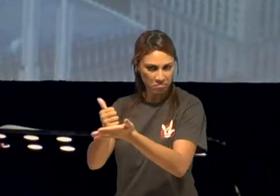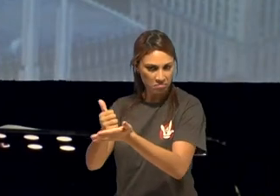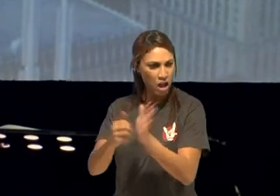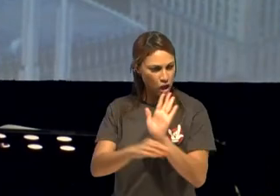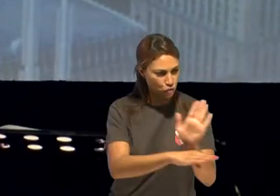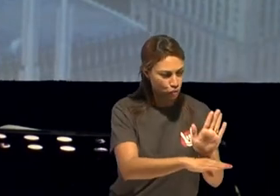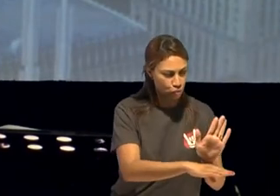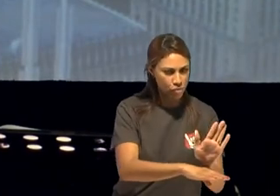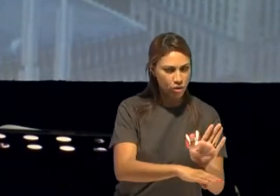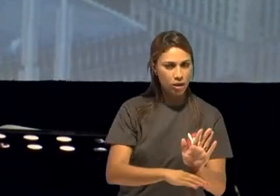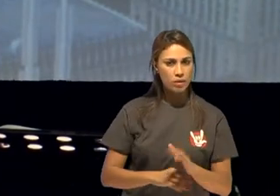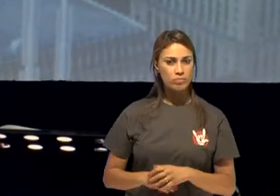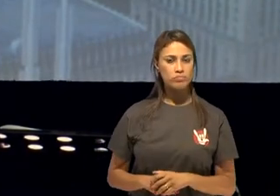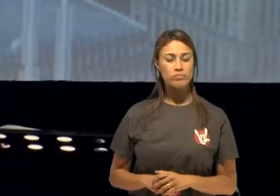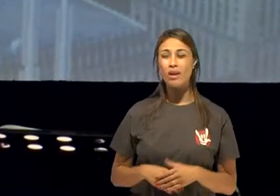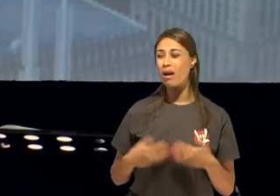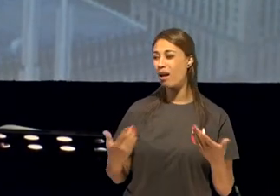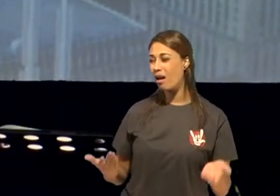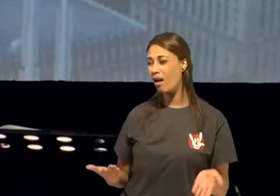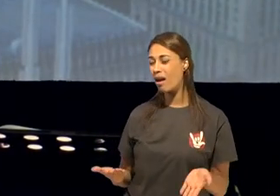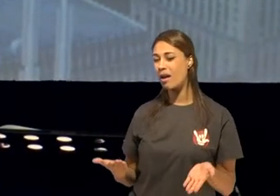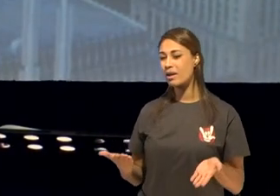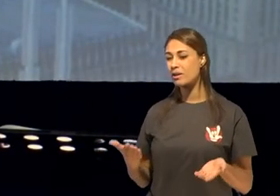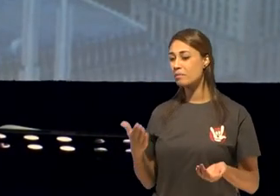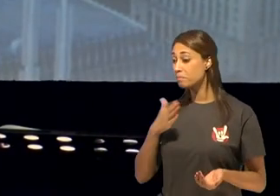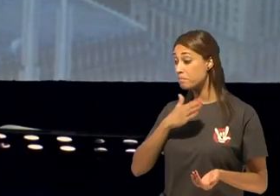assim: é que a minha ex-mulher morreu